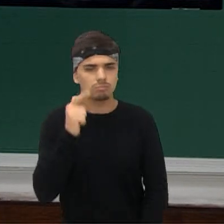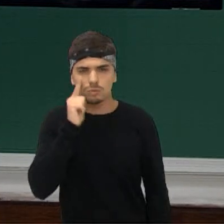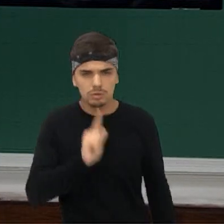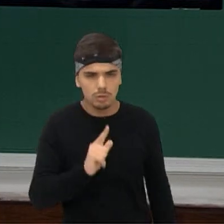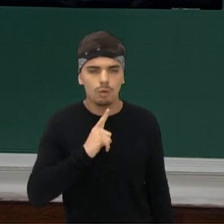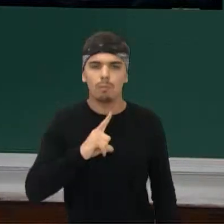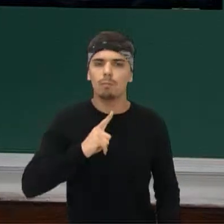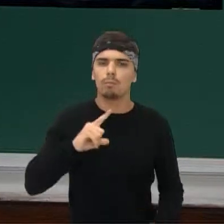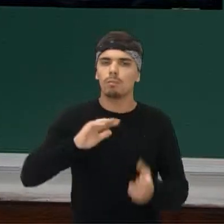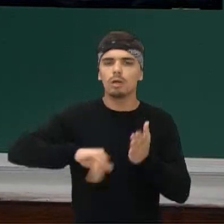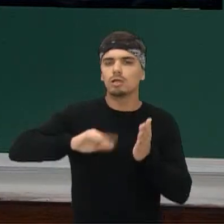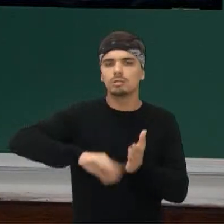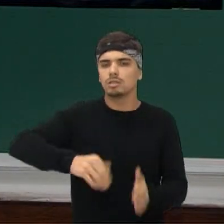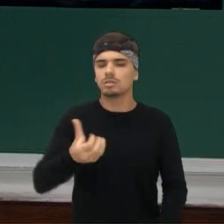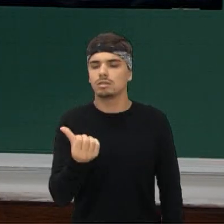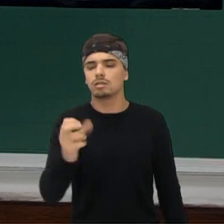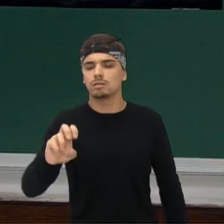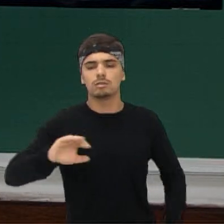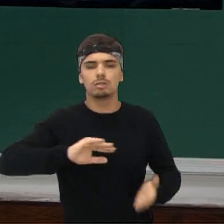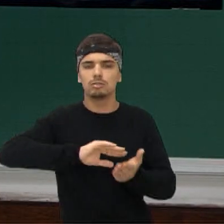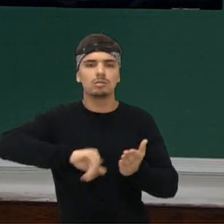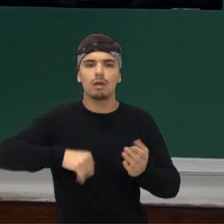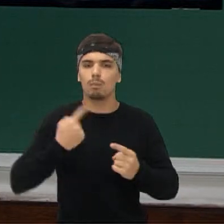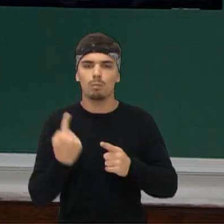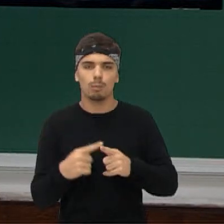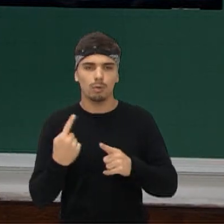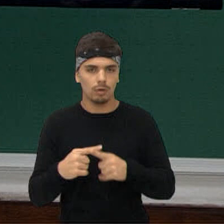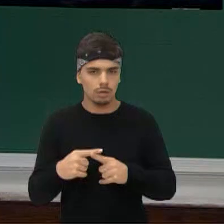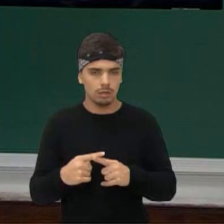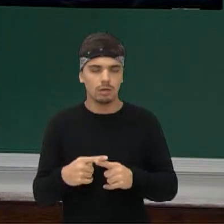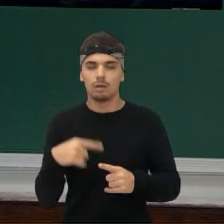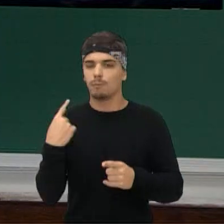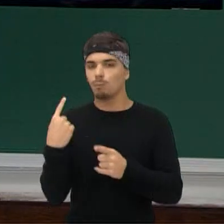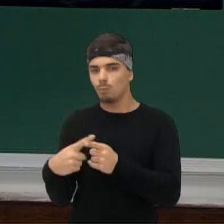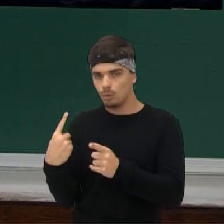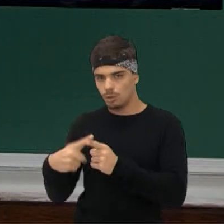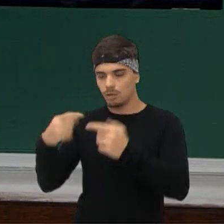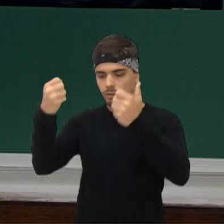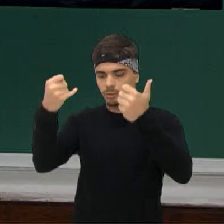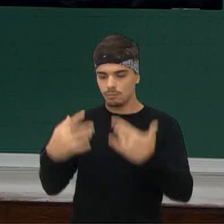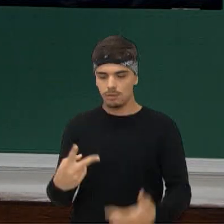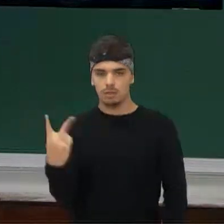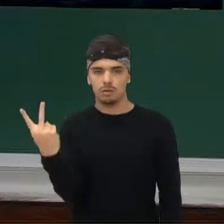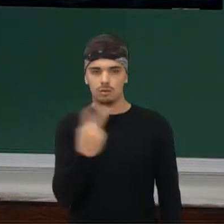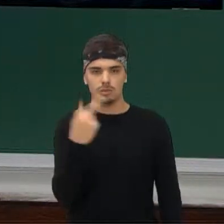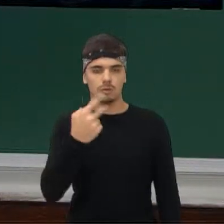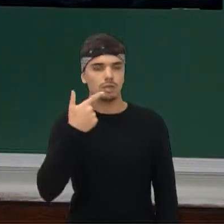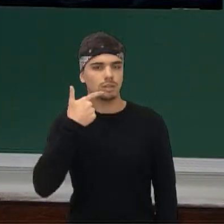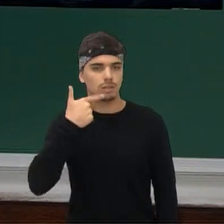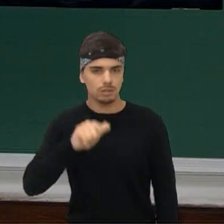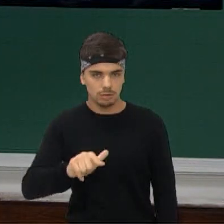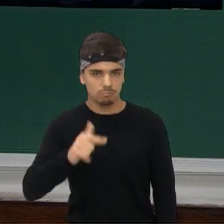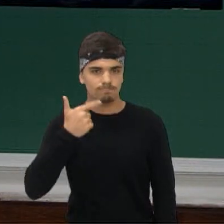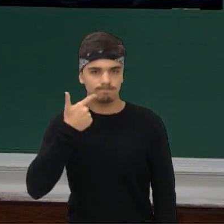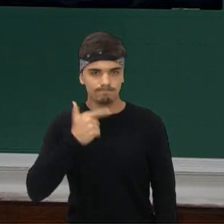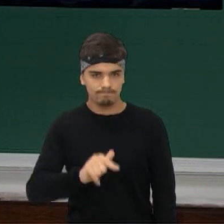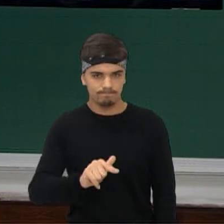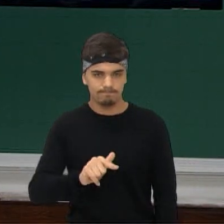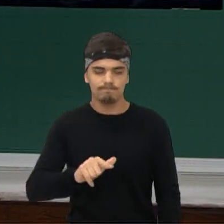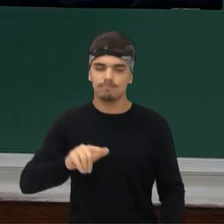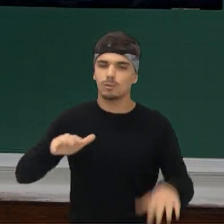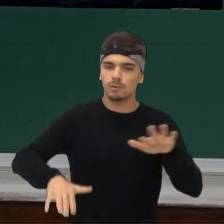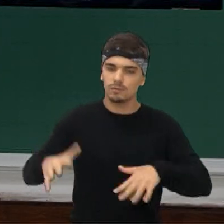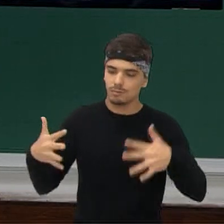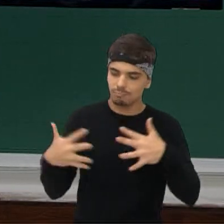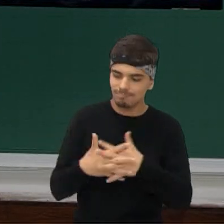eu retirei os 65? Porque ele falava os dois idiomas, né? Então, haveria um